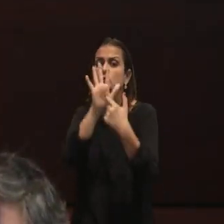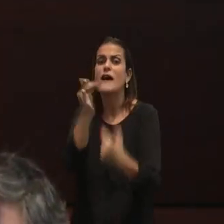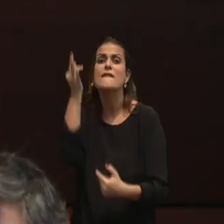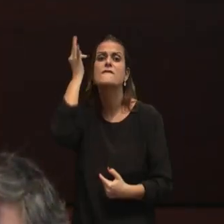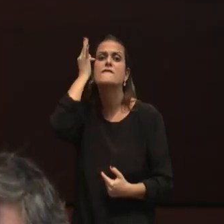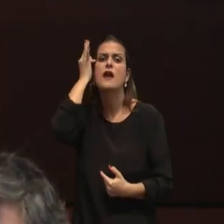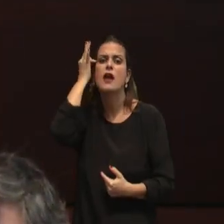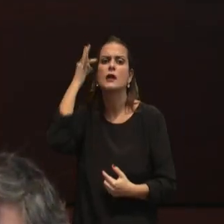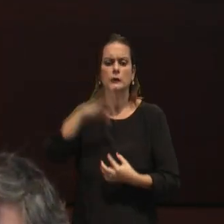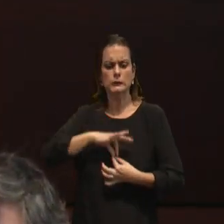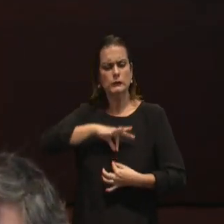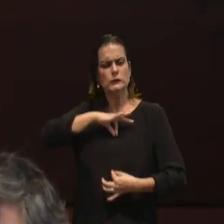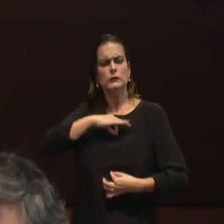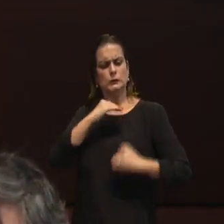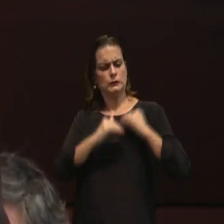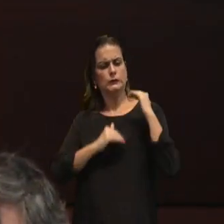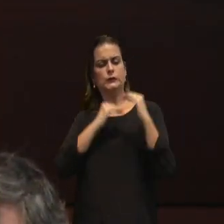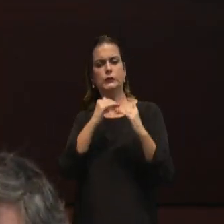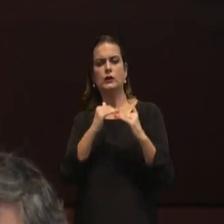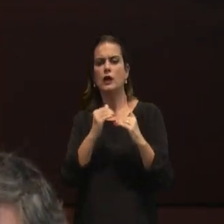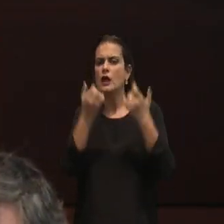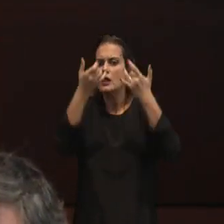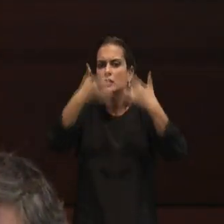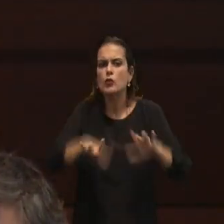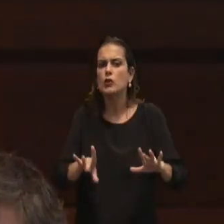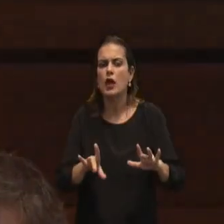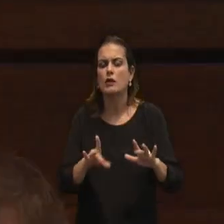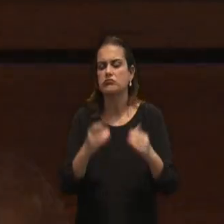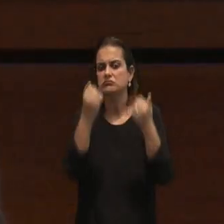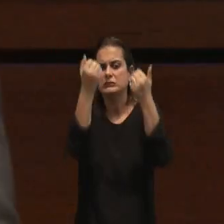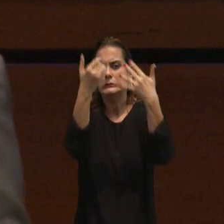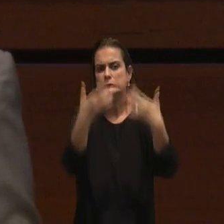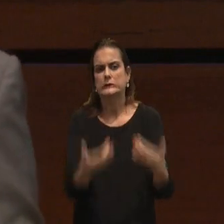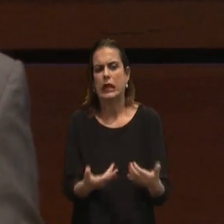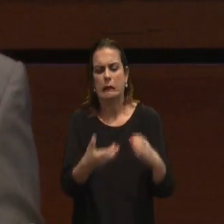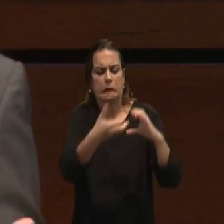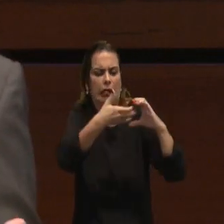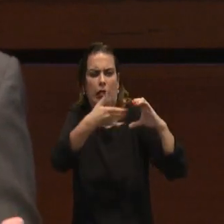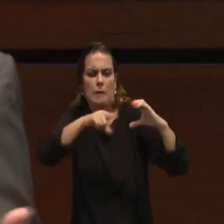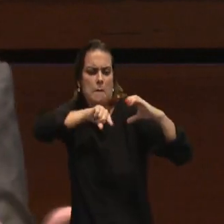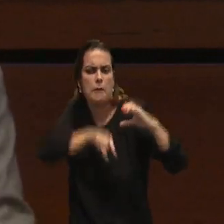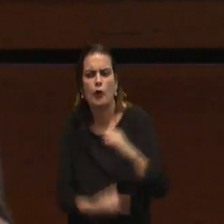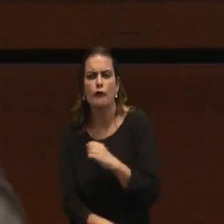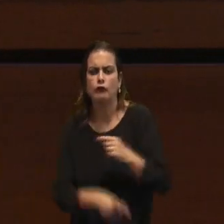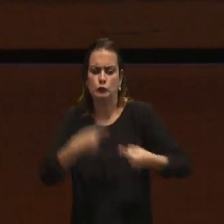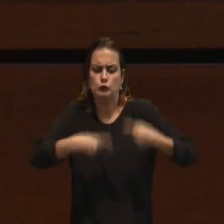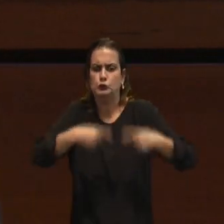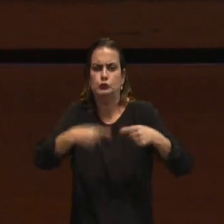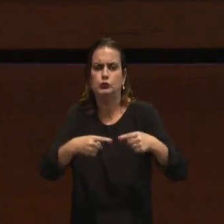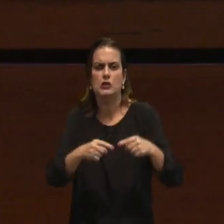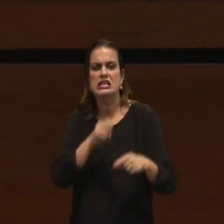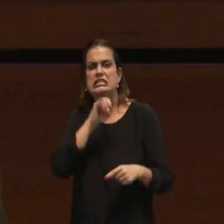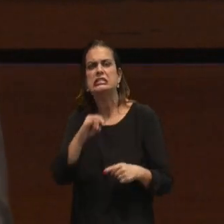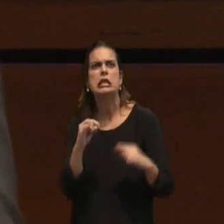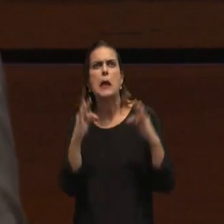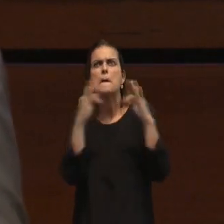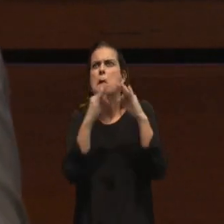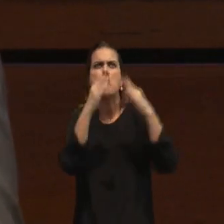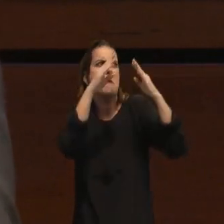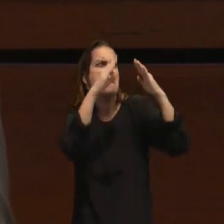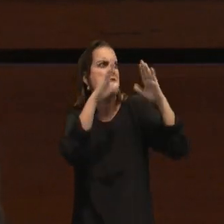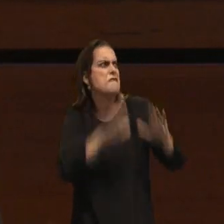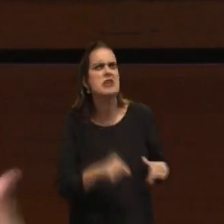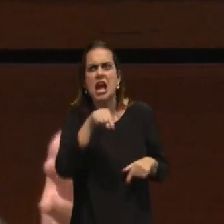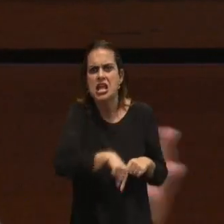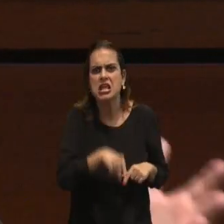própria espiritualidade. E eu não quero entrar aqui no mérito da discussão se Deus não habita em templos feito por mãos